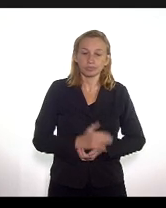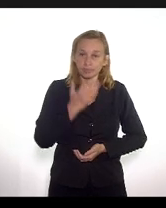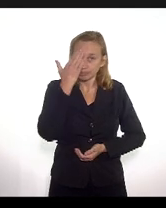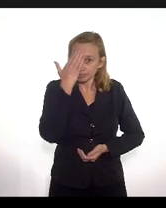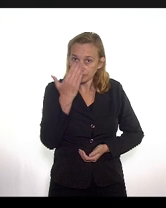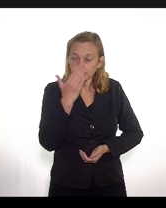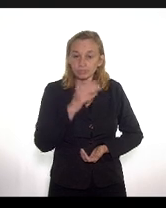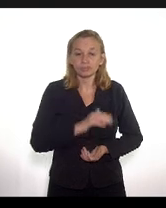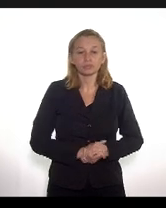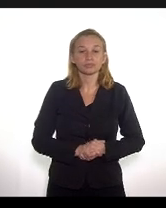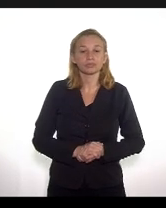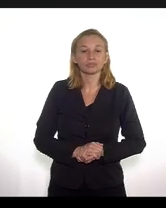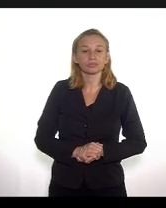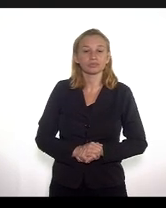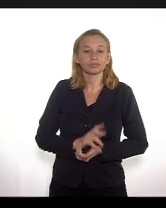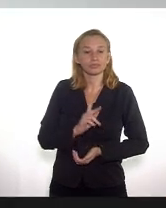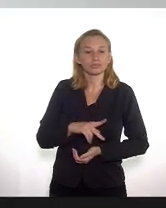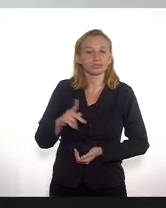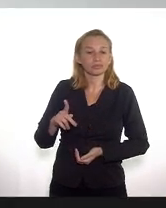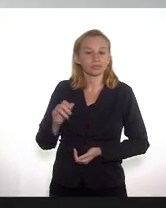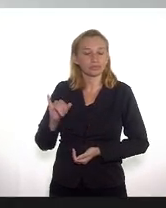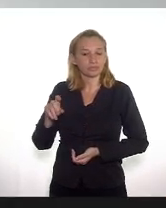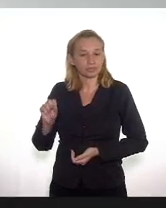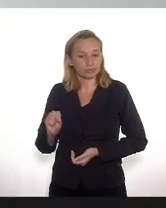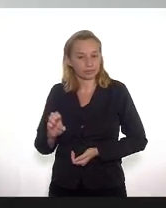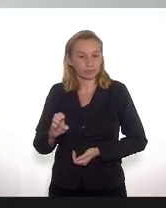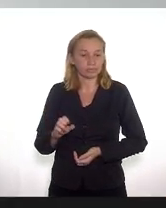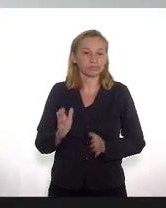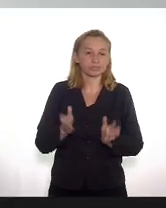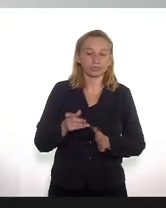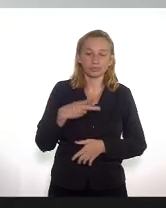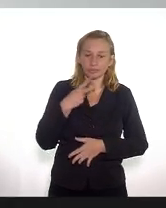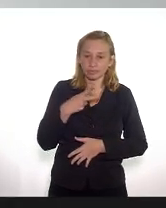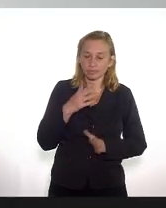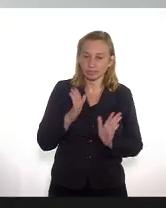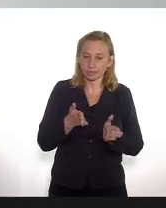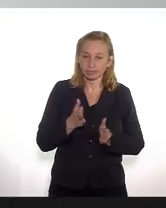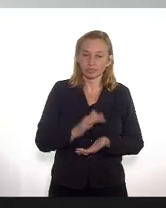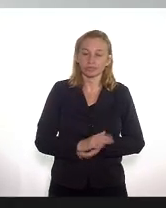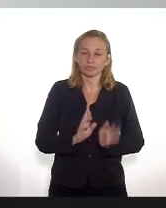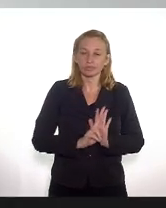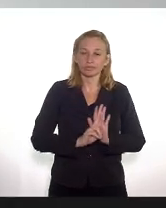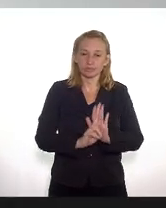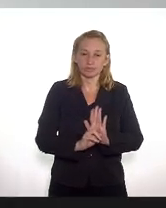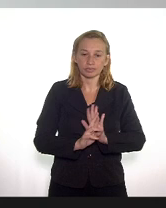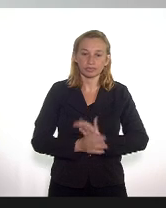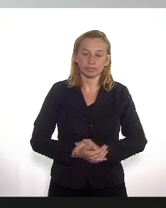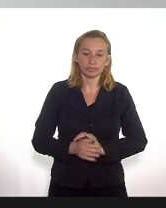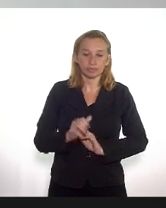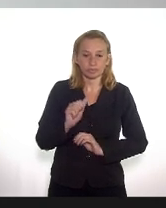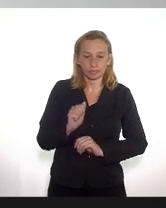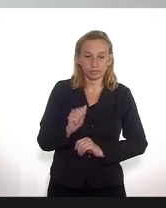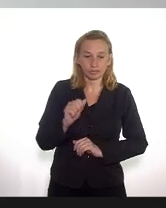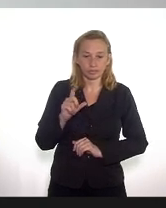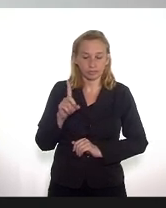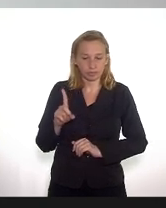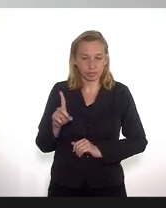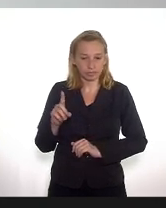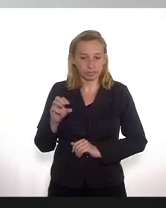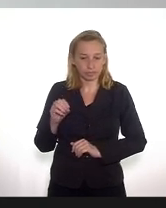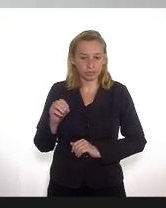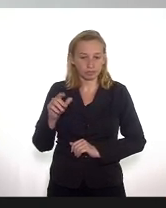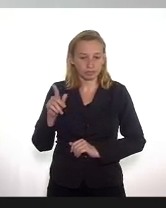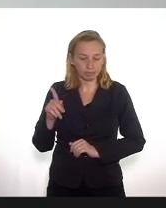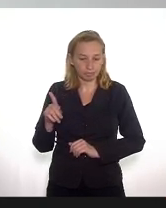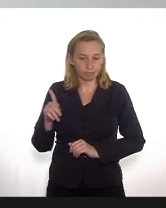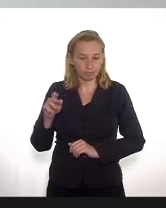Obrigado, professora Gisele. Chamo para fazer uso da palavra agora, representando a DOPEAD, o Alexandre